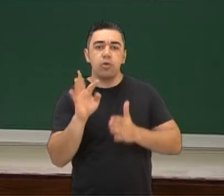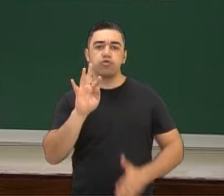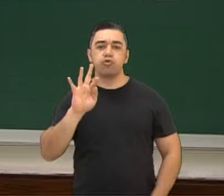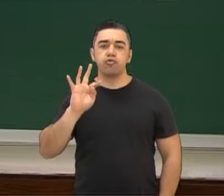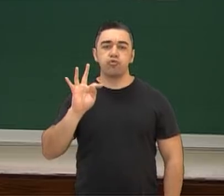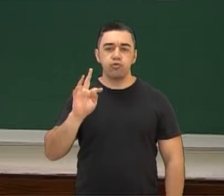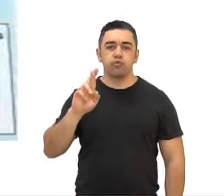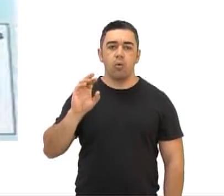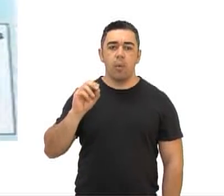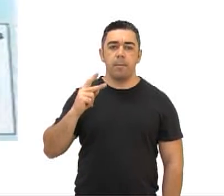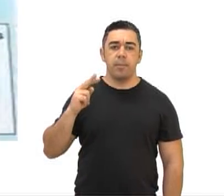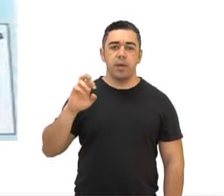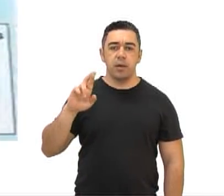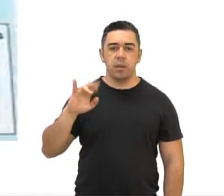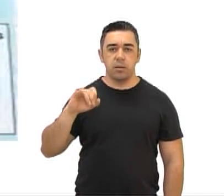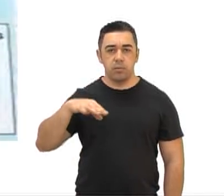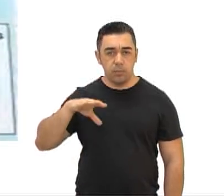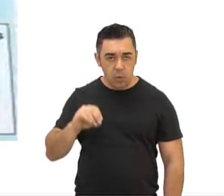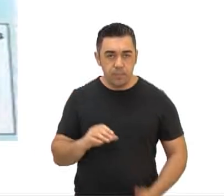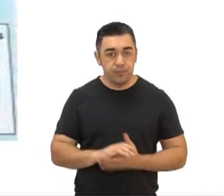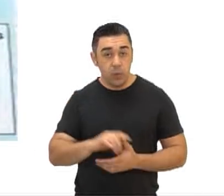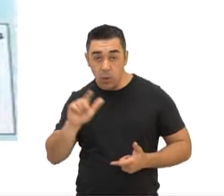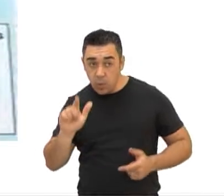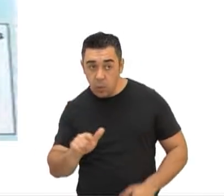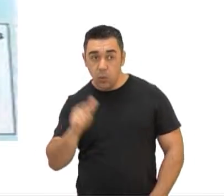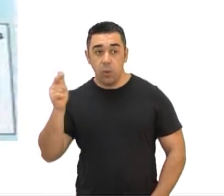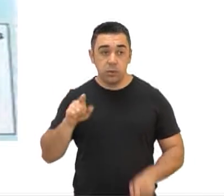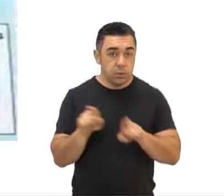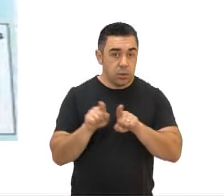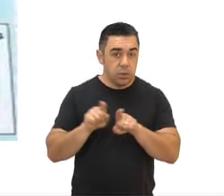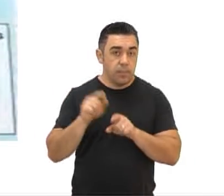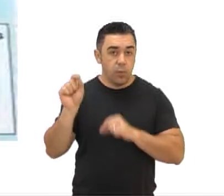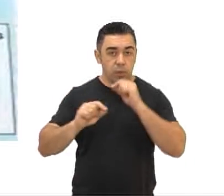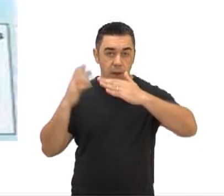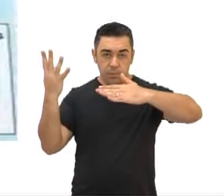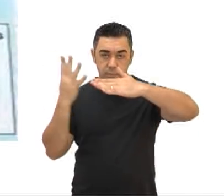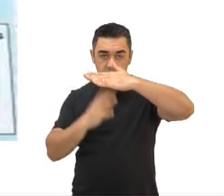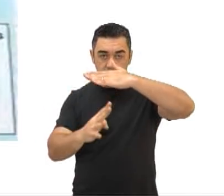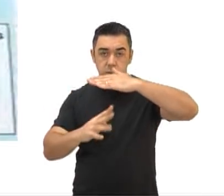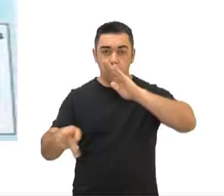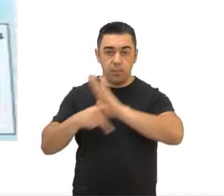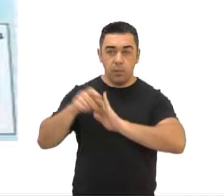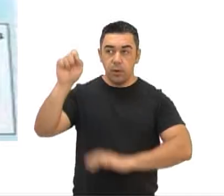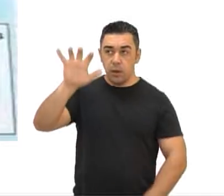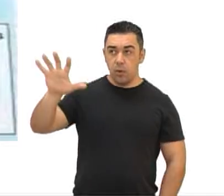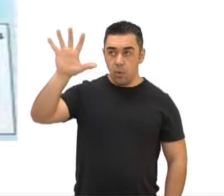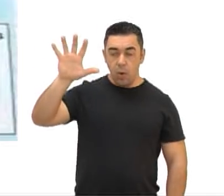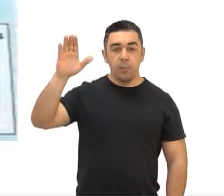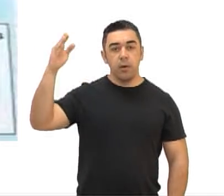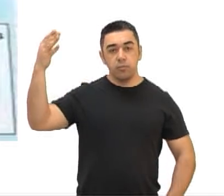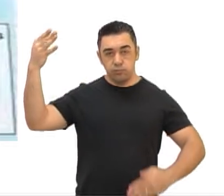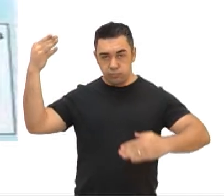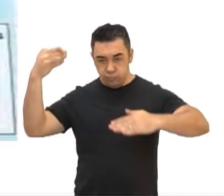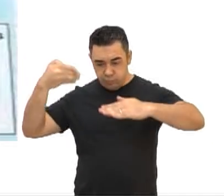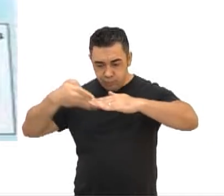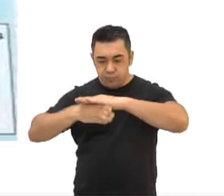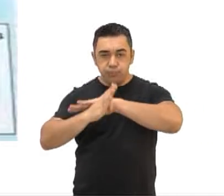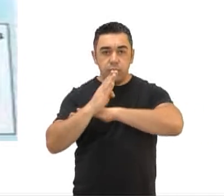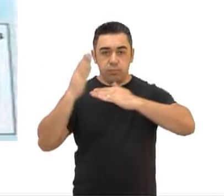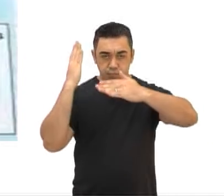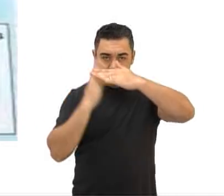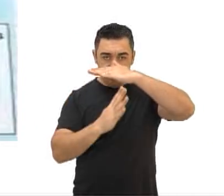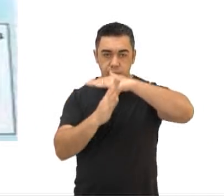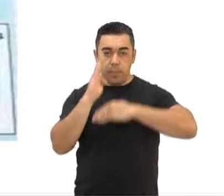ocupação da região sul. A outra questão que nós falamos da imigração europeia, então esse mapa a gente já tinha